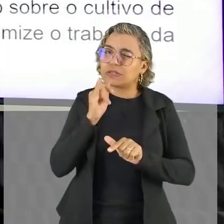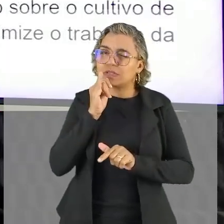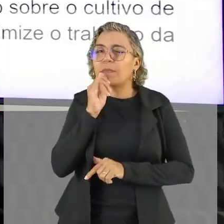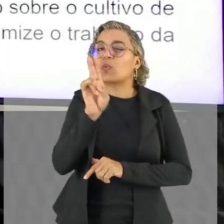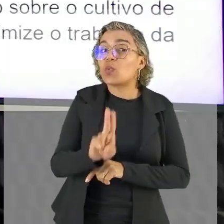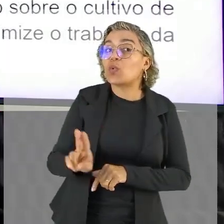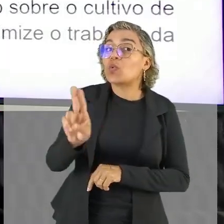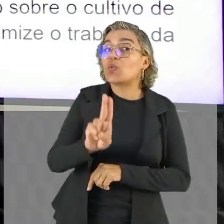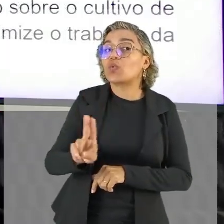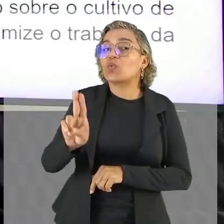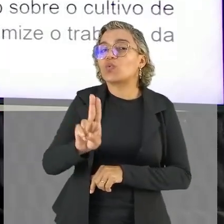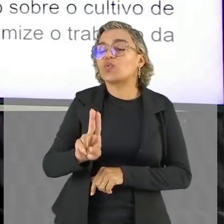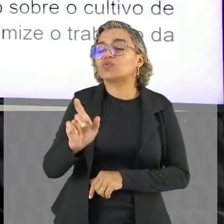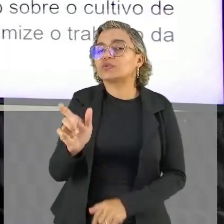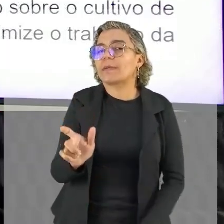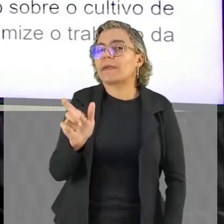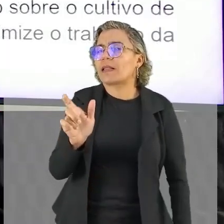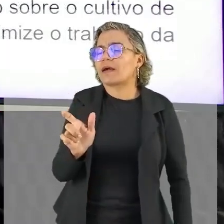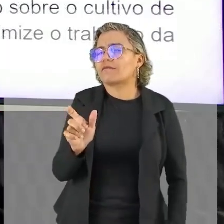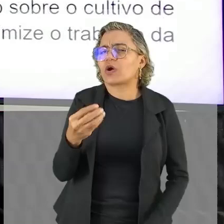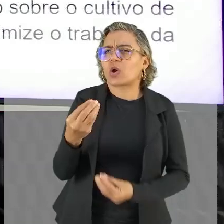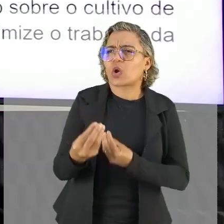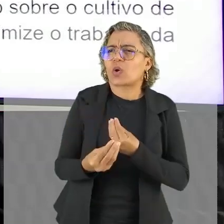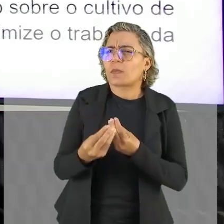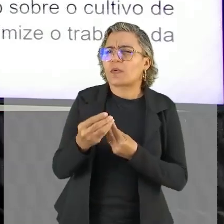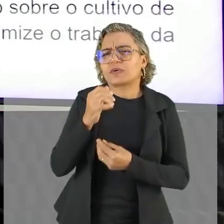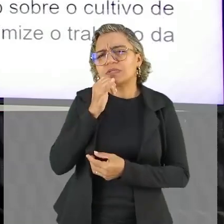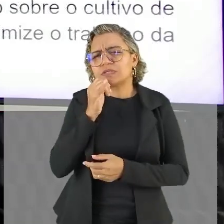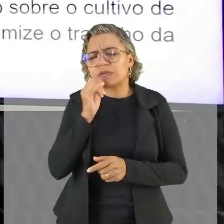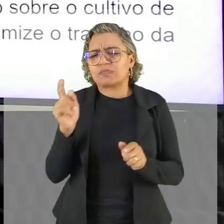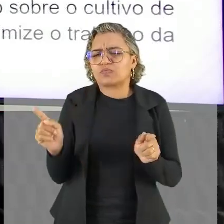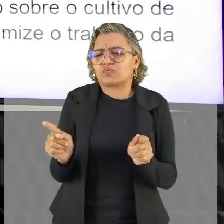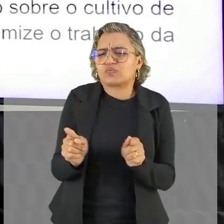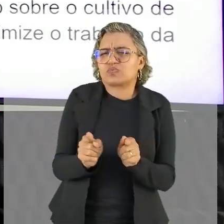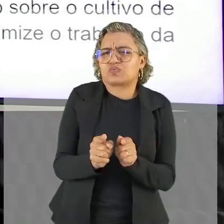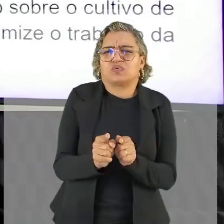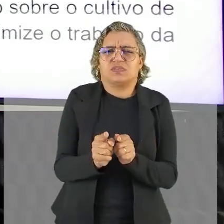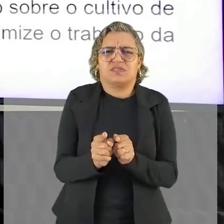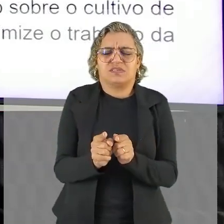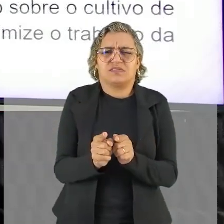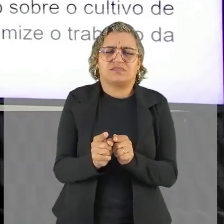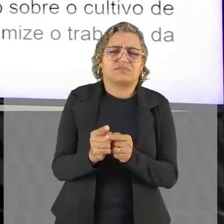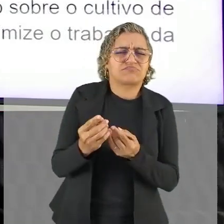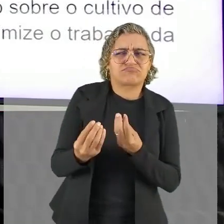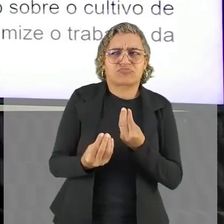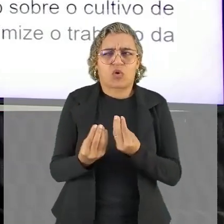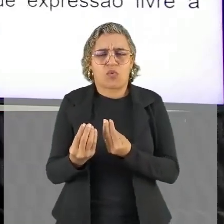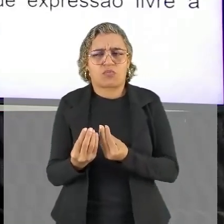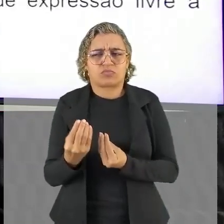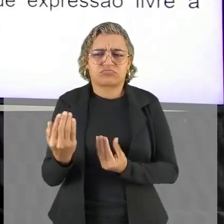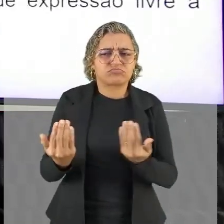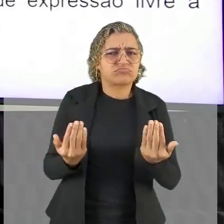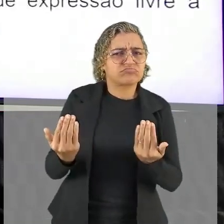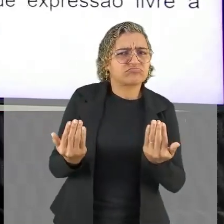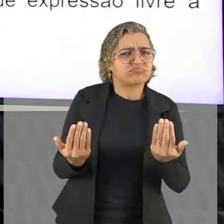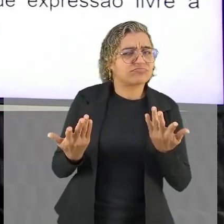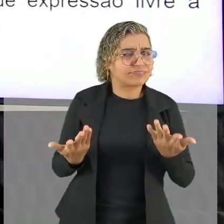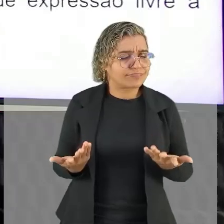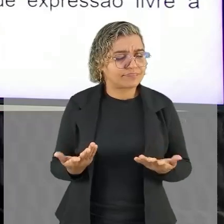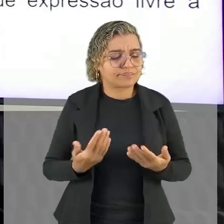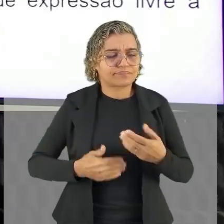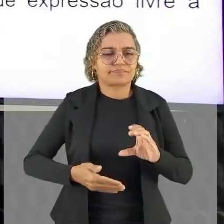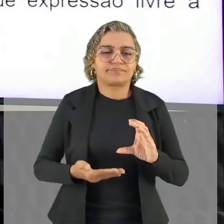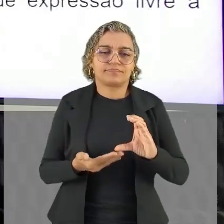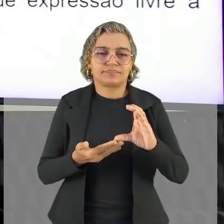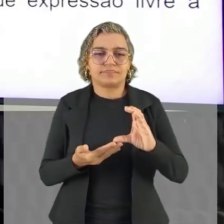há essa forma de minimizar alguma coisa em um dos textos, ou nos dois textos?